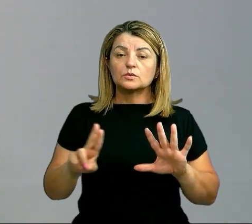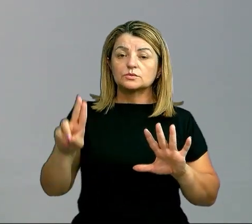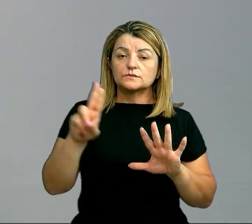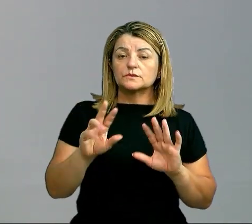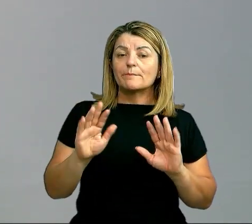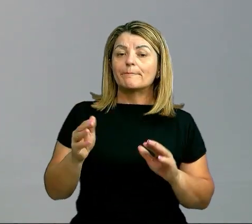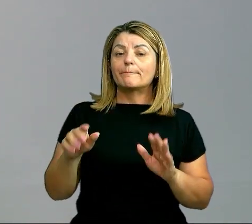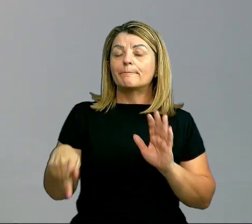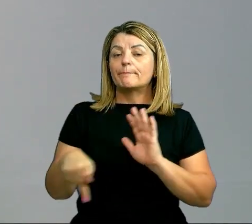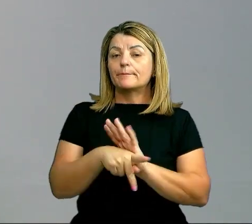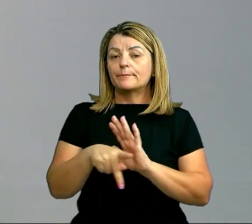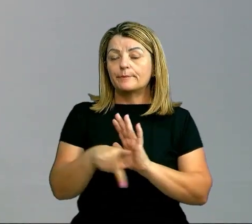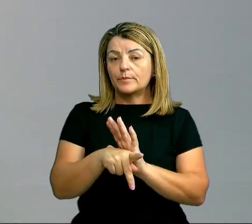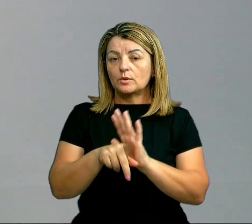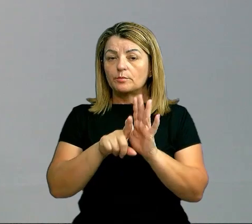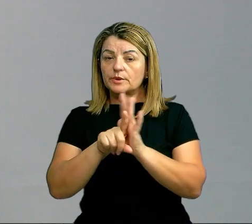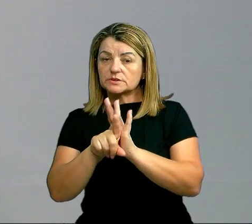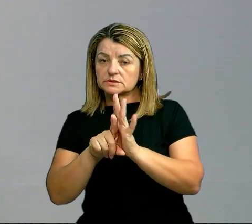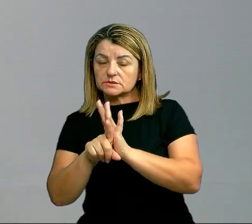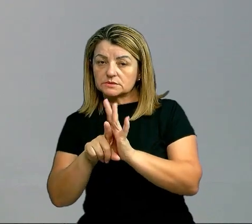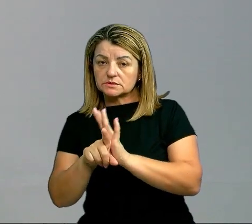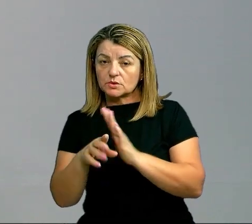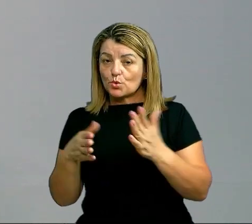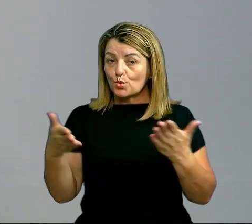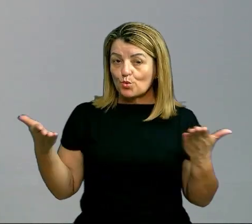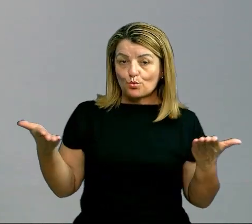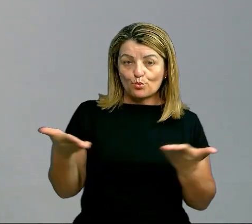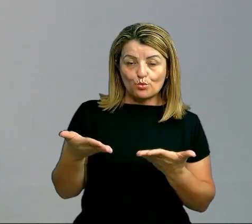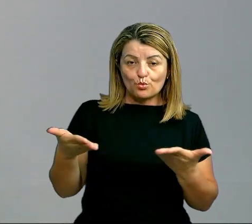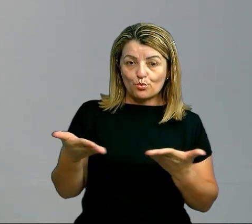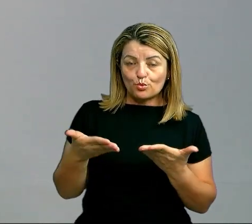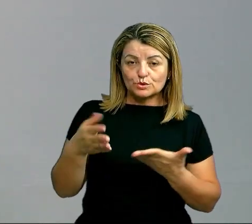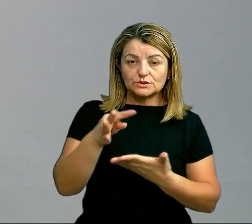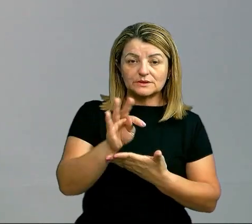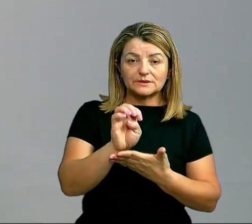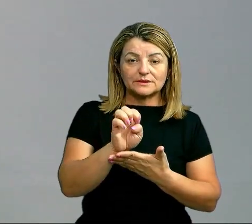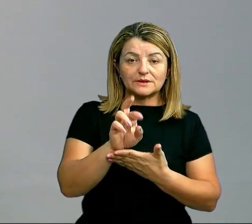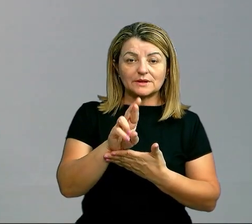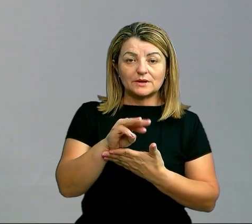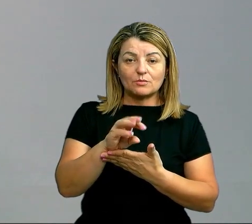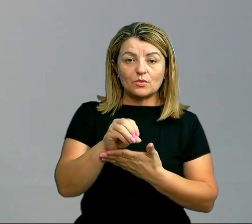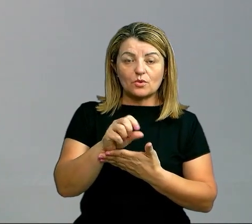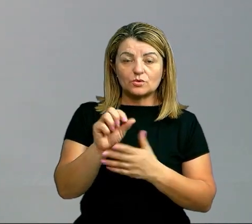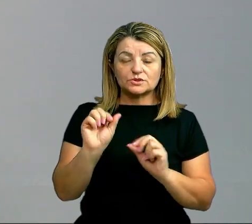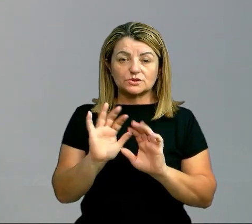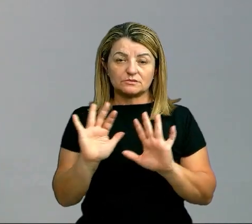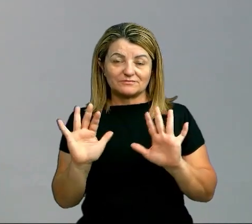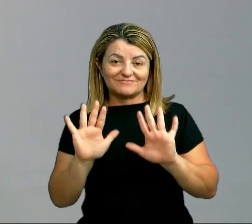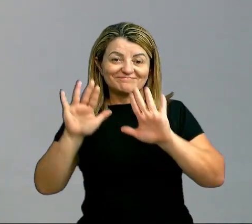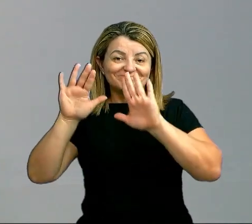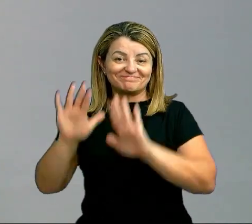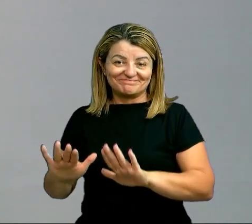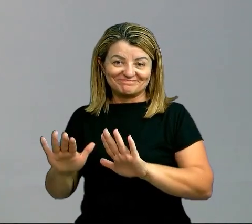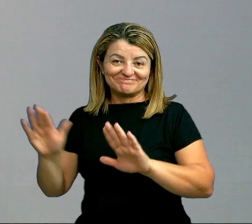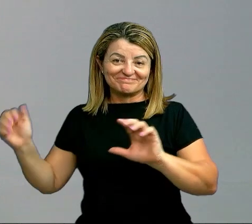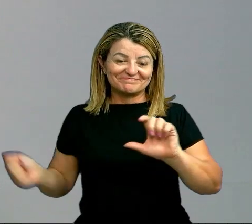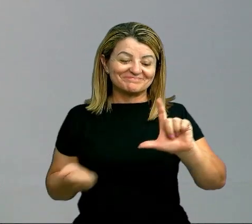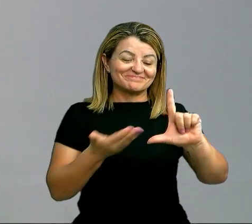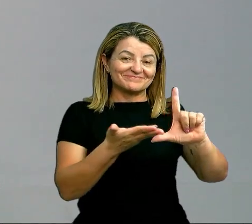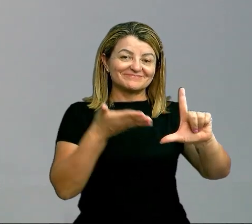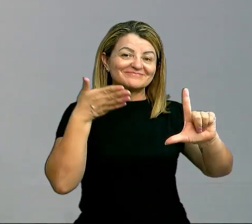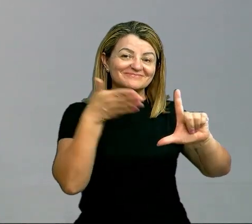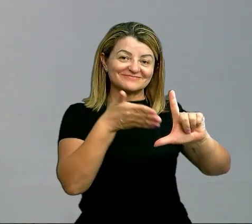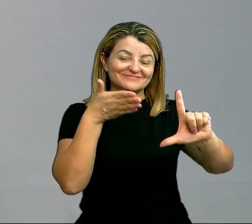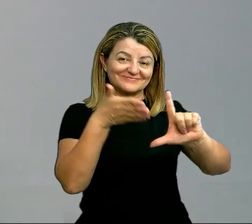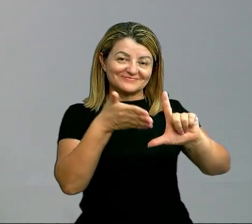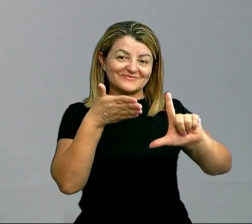cunhos científicos. Então, dessa maneira, por hoje, na nossa aula de termologia, ficamos por aqui e acesse a nossa plataforma para